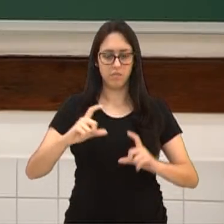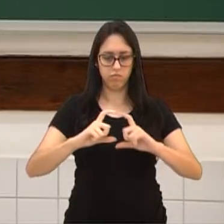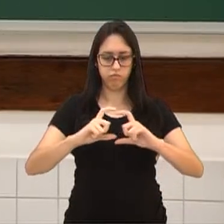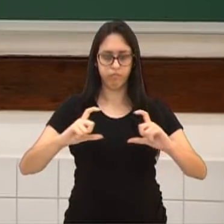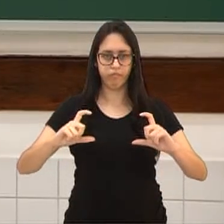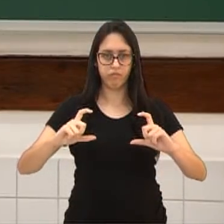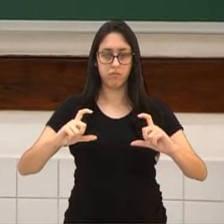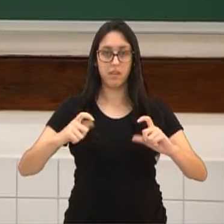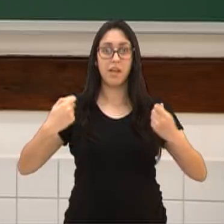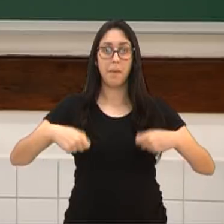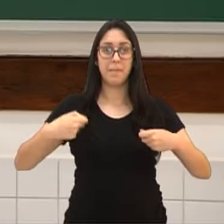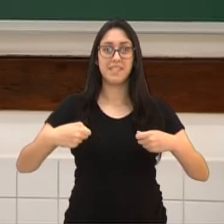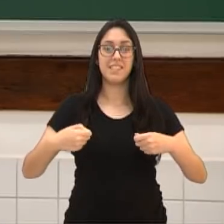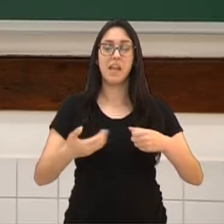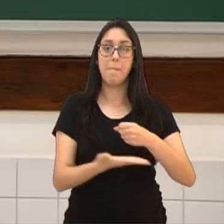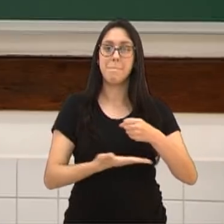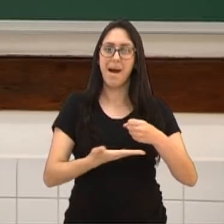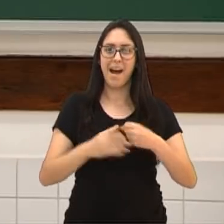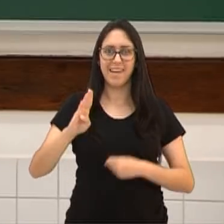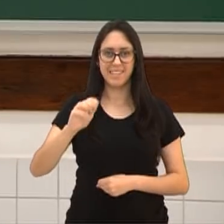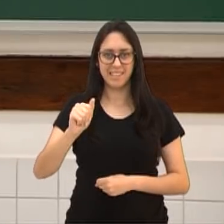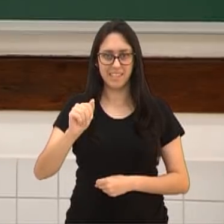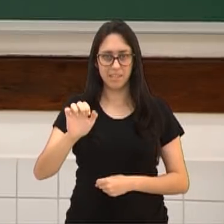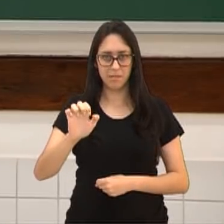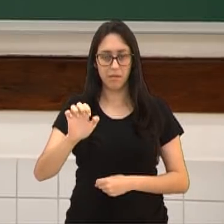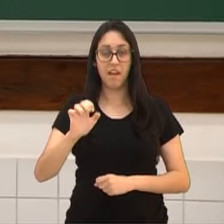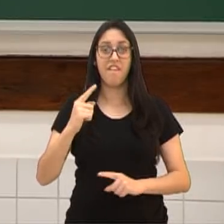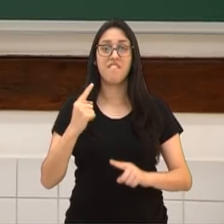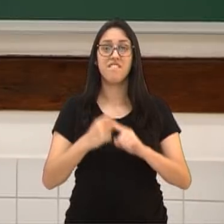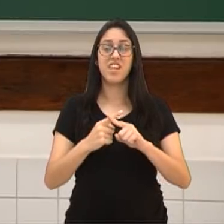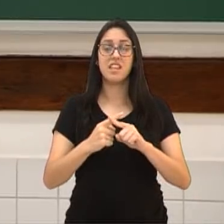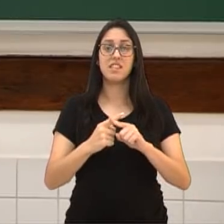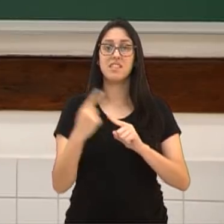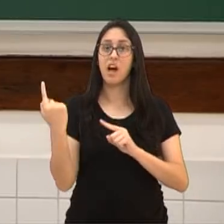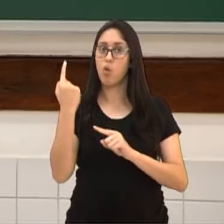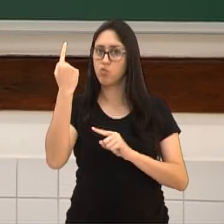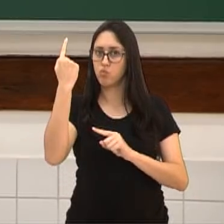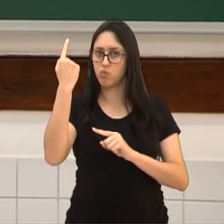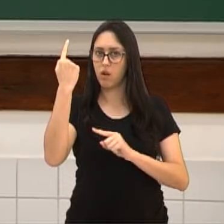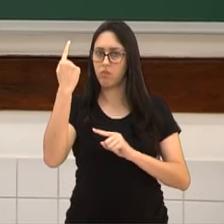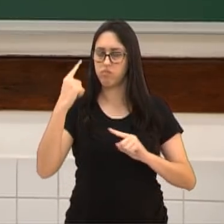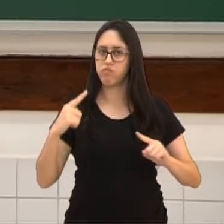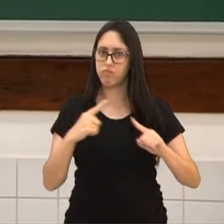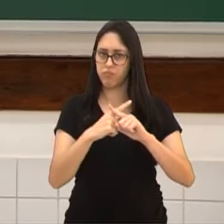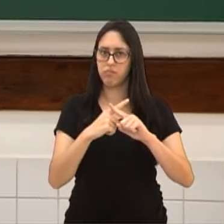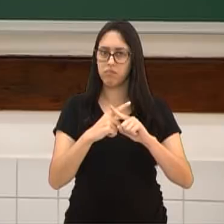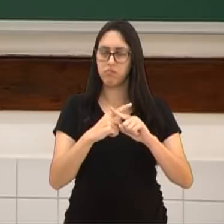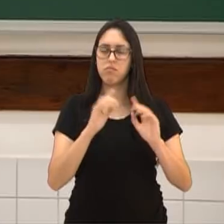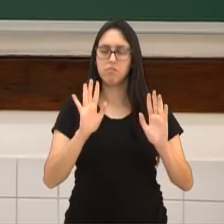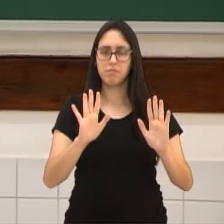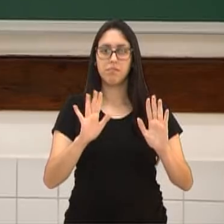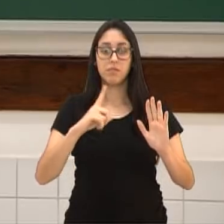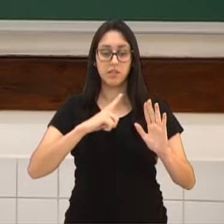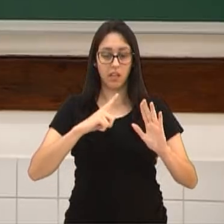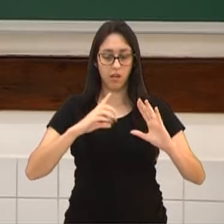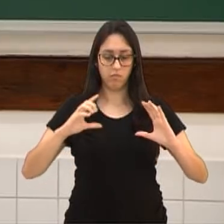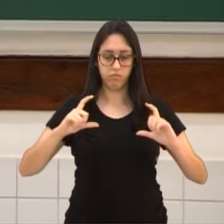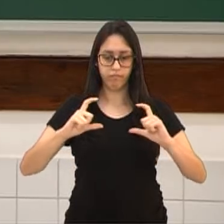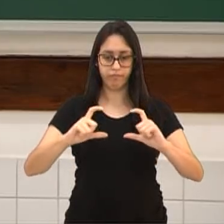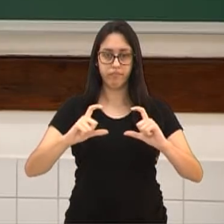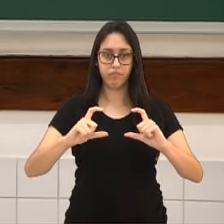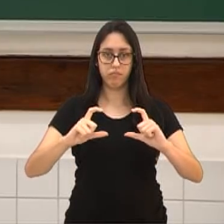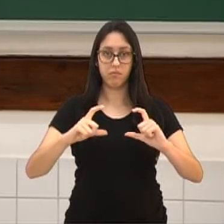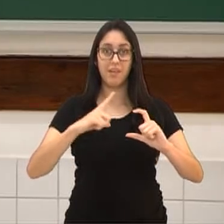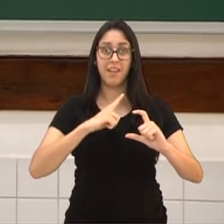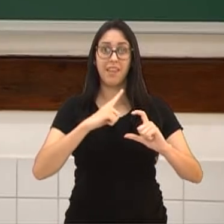calcula base vezes altura, ok? Deita esse retângulo agora. Ele vai subir e